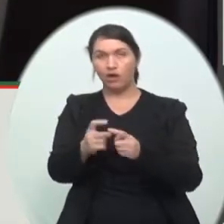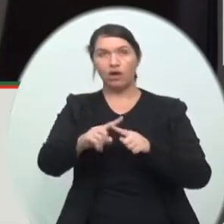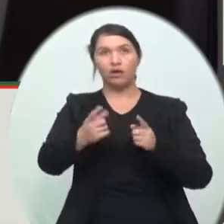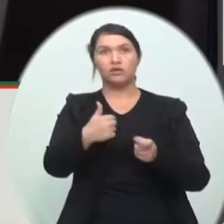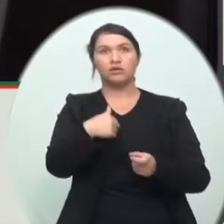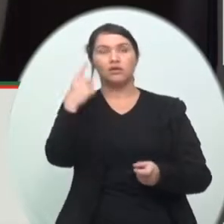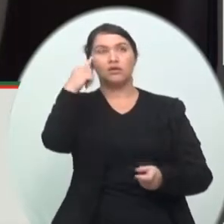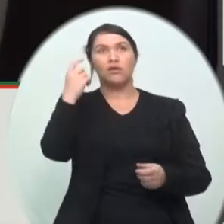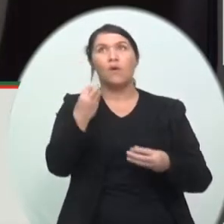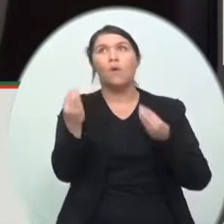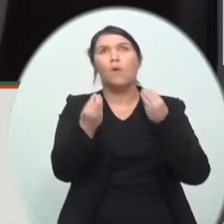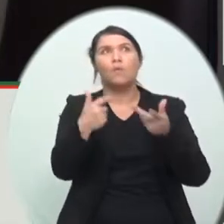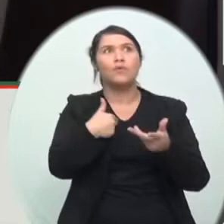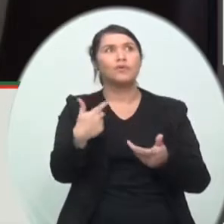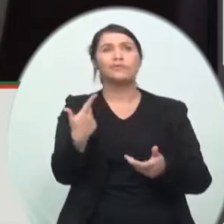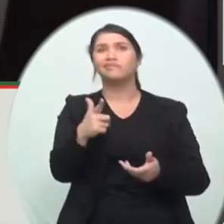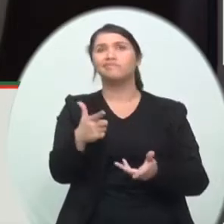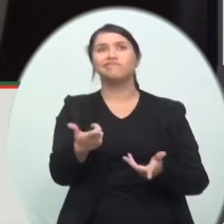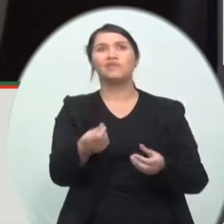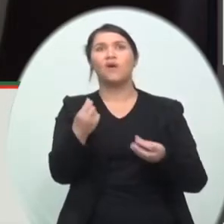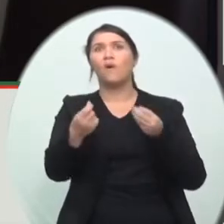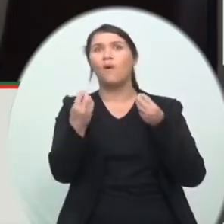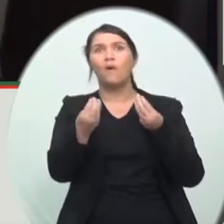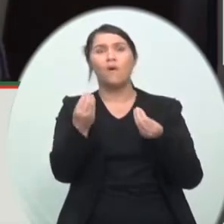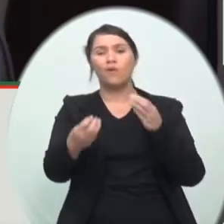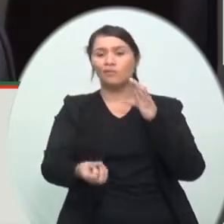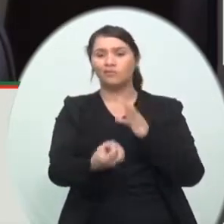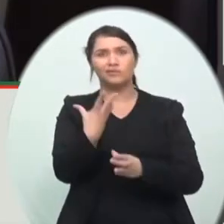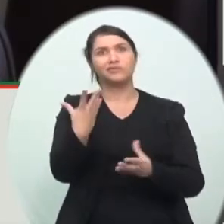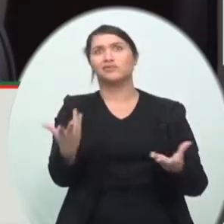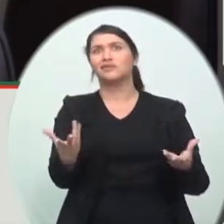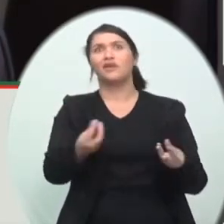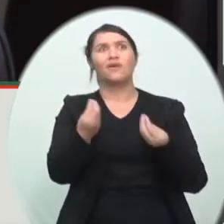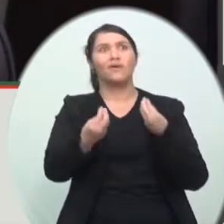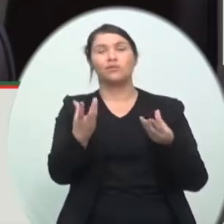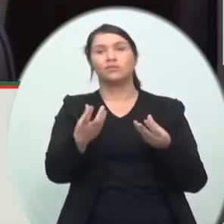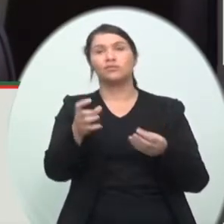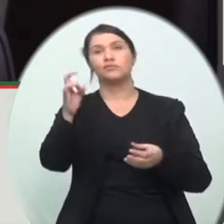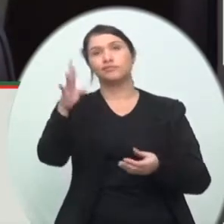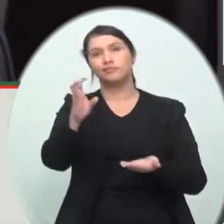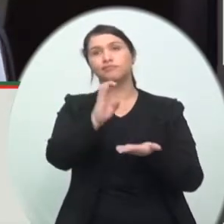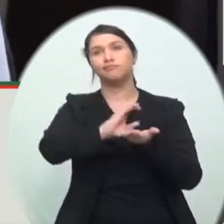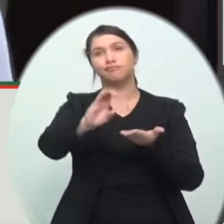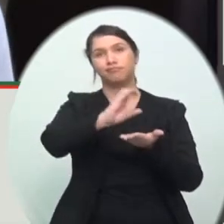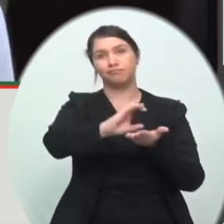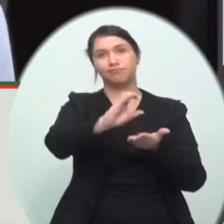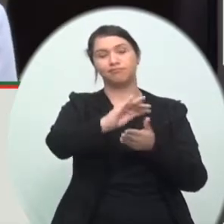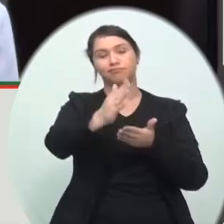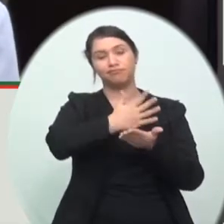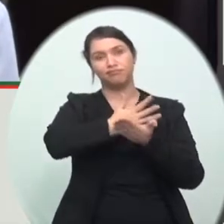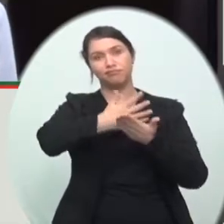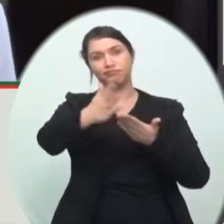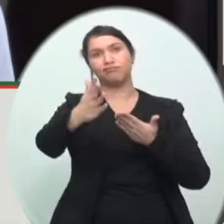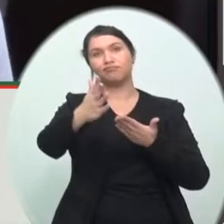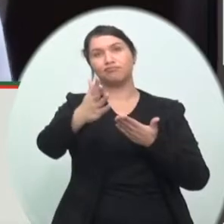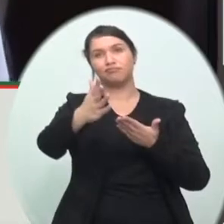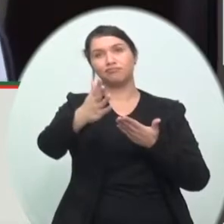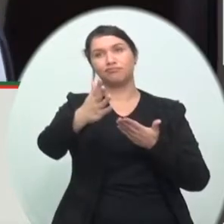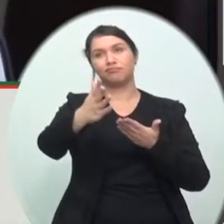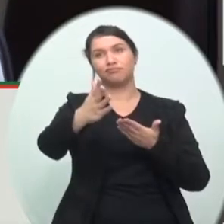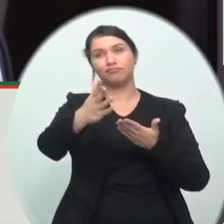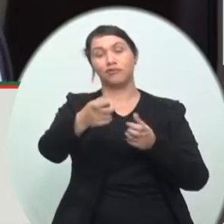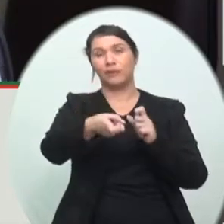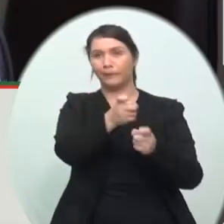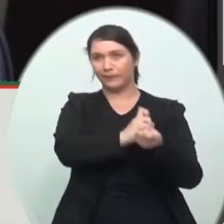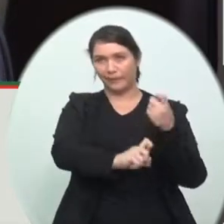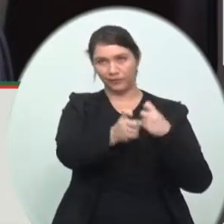tão simples, tão fácil. Era só investir, era só iniciar um negócio, que a gente chama startup. Essas empresas,